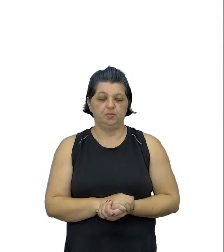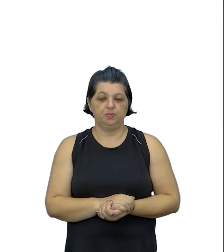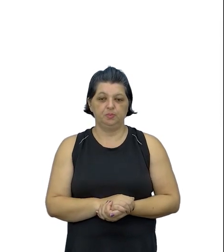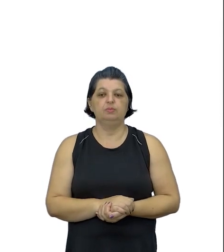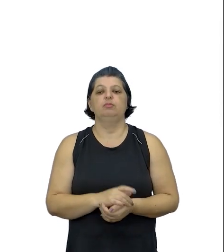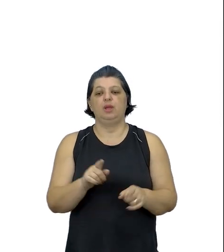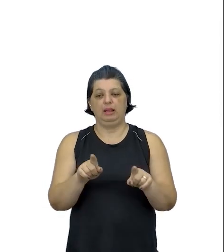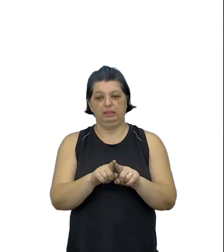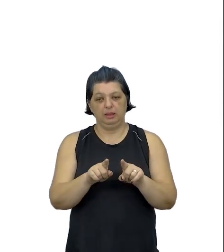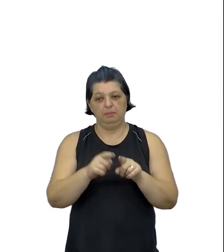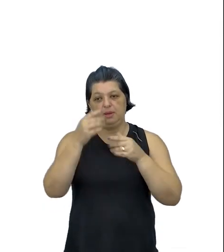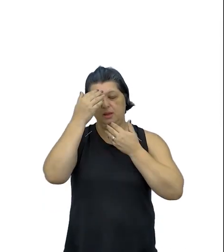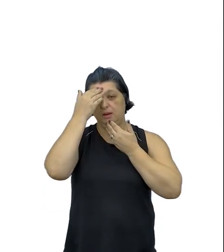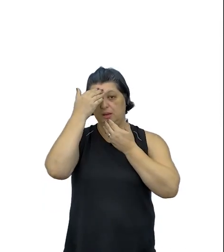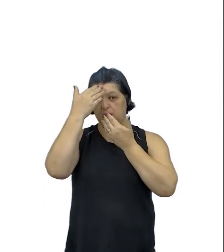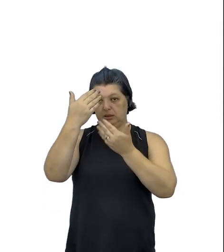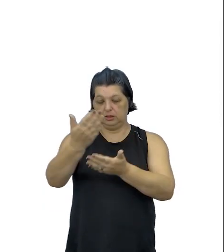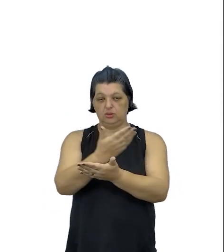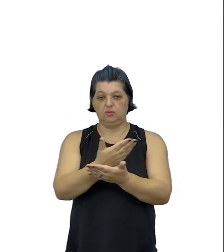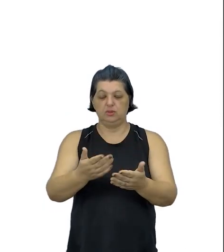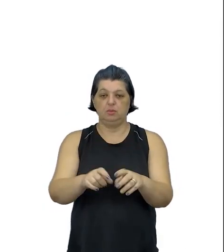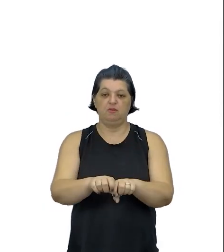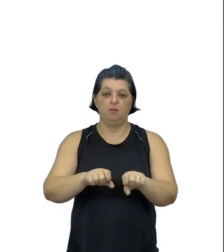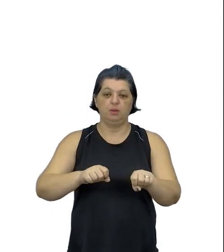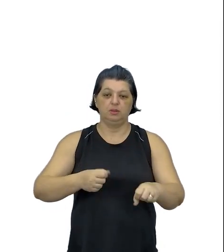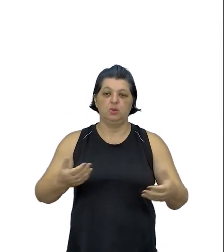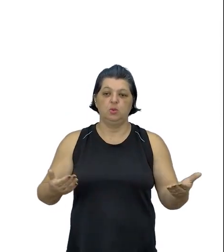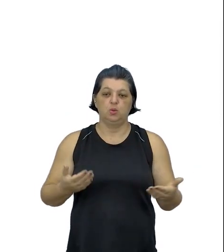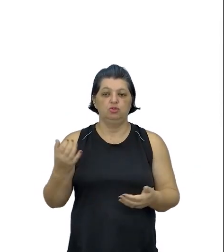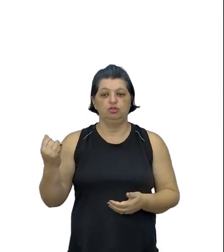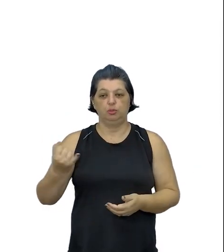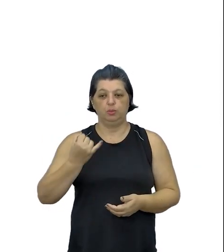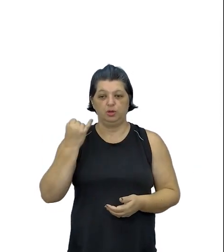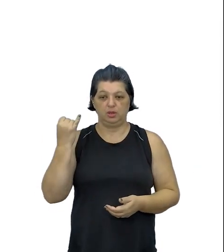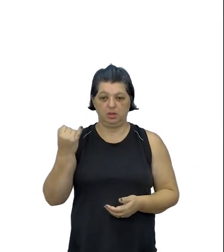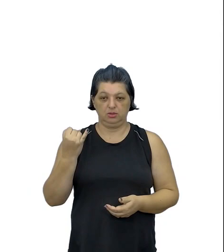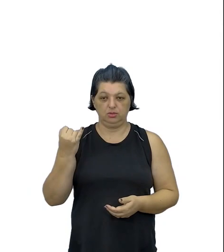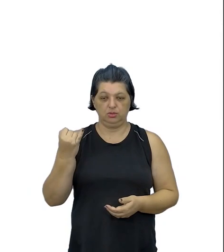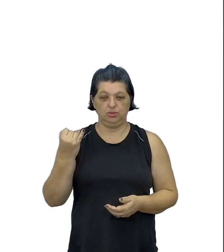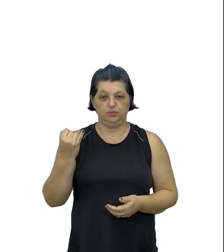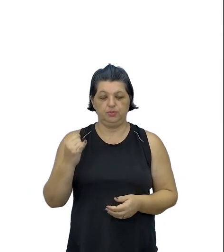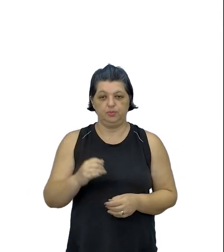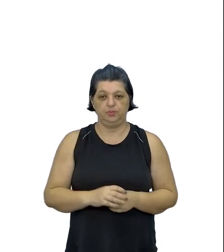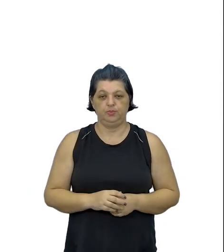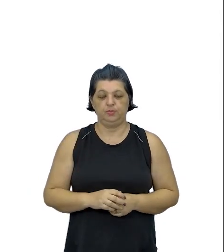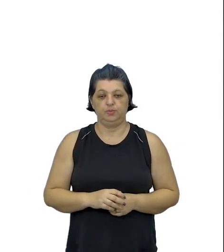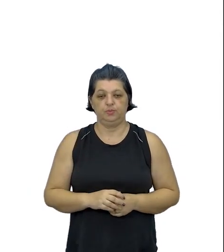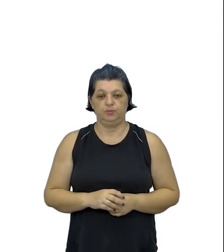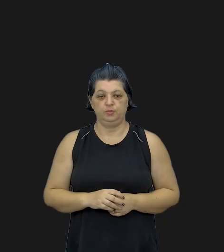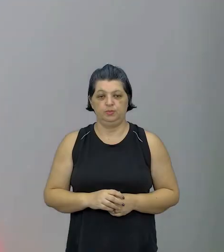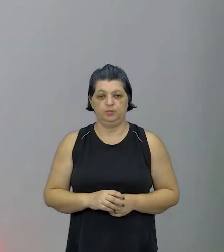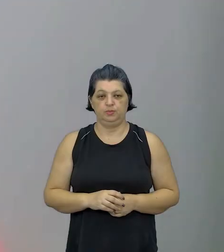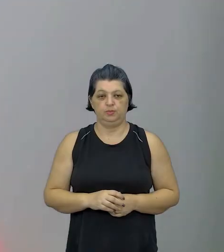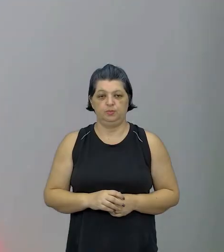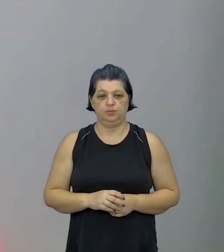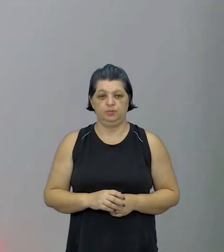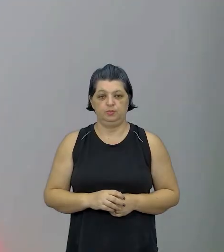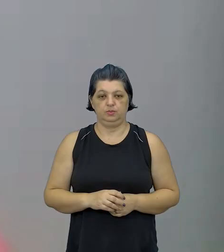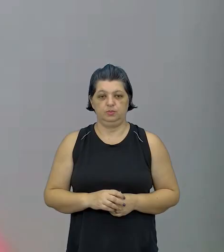Agradeço a vocês por essa formação, foi muito importante, então, ajude a